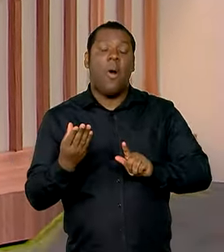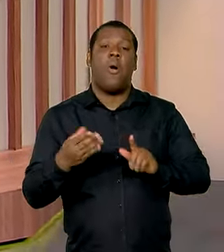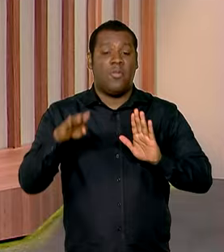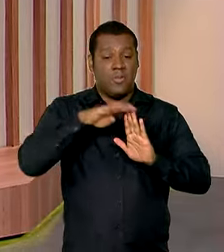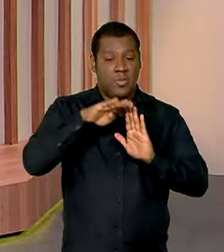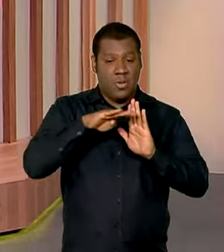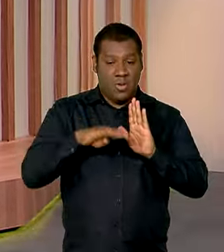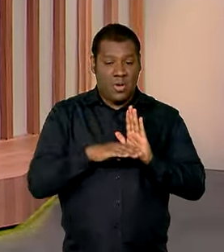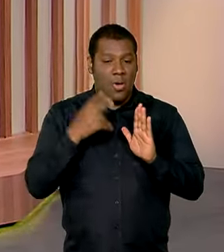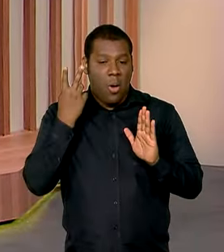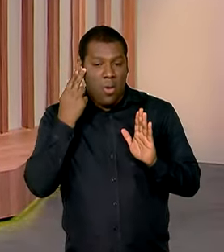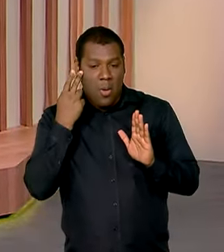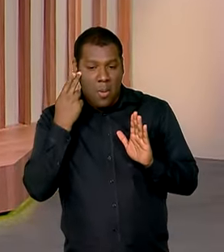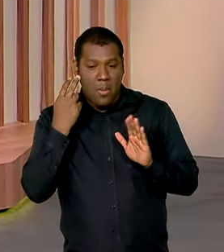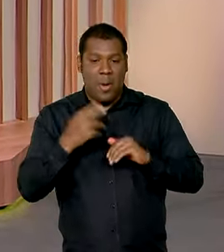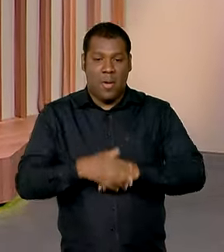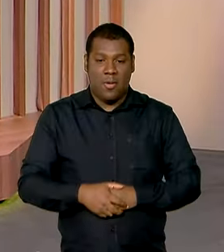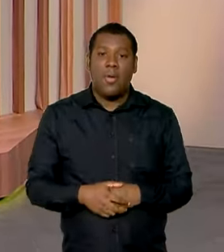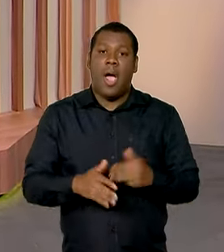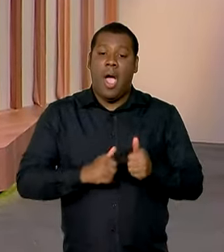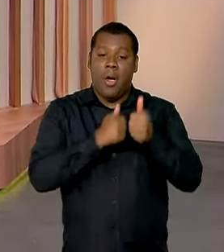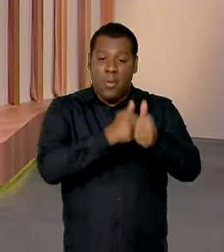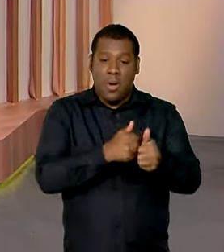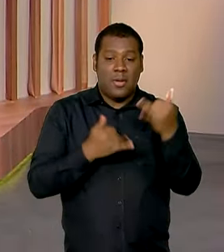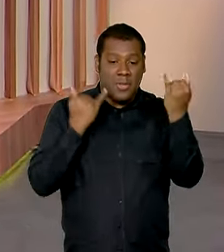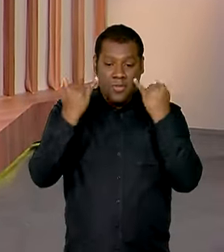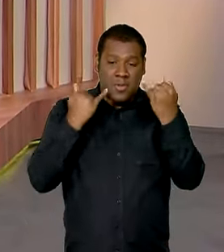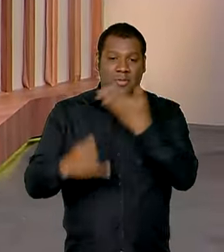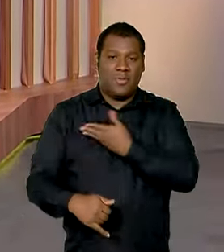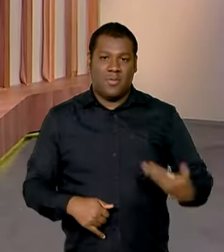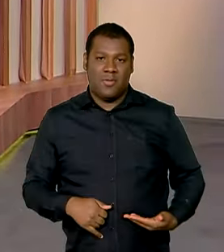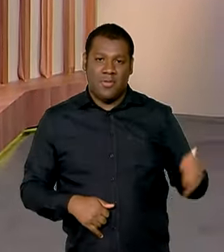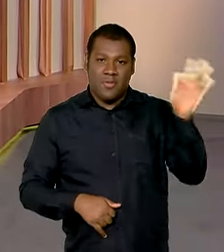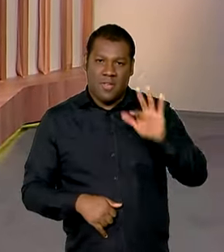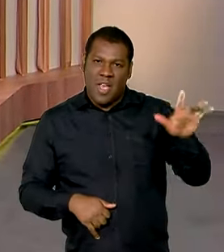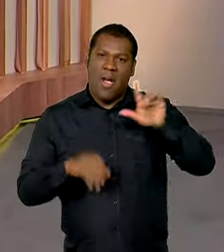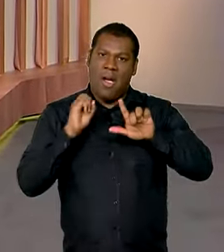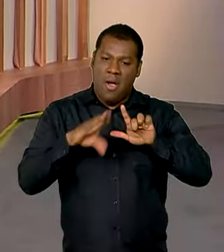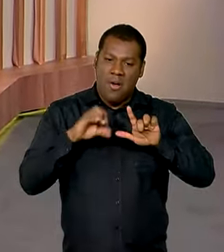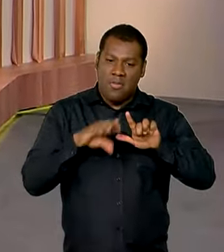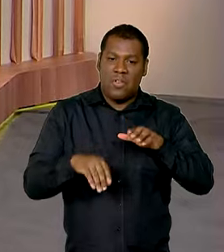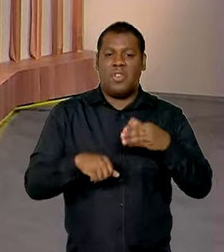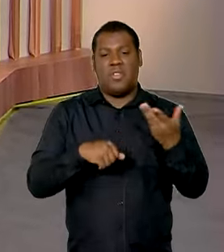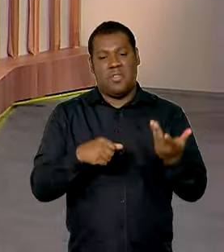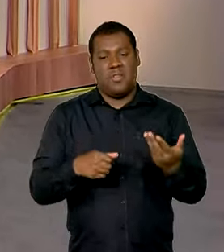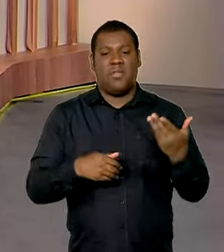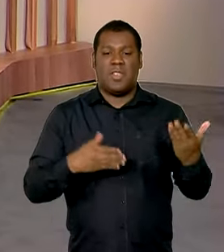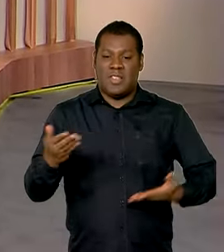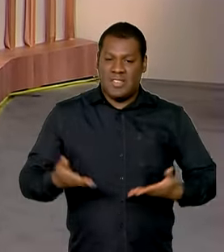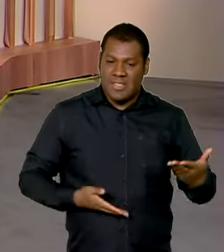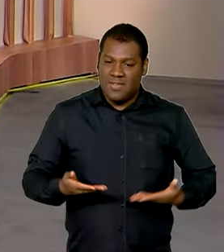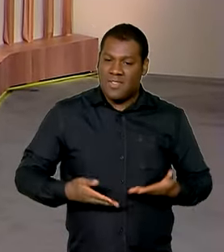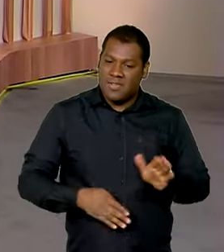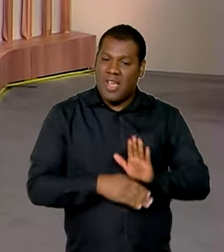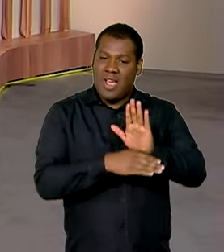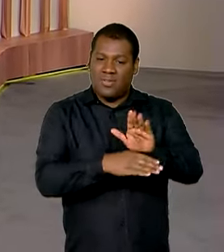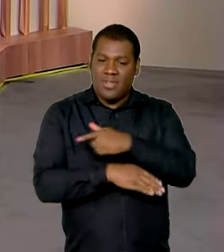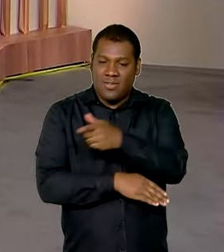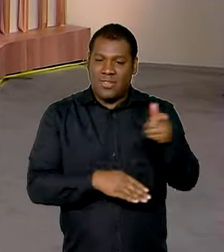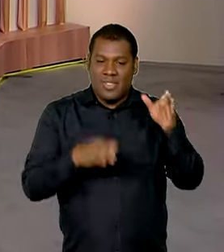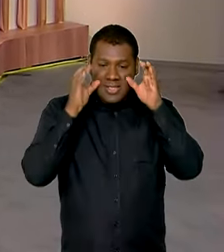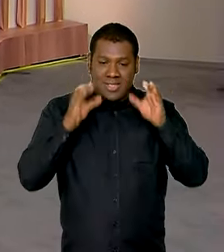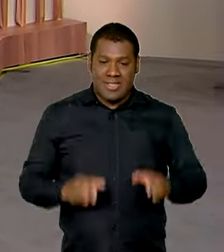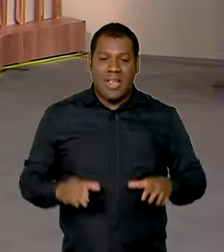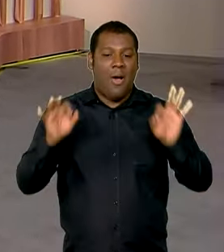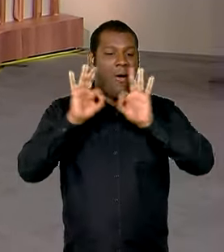programação acompanhando todas as ações do governo federal com eventos ao vivo dicas e serviços para você cidadão